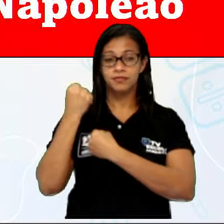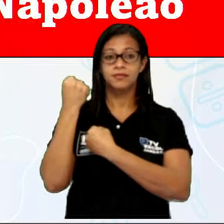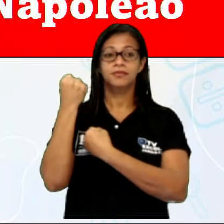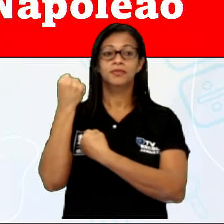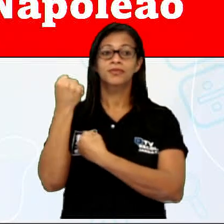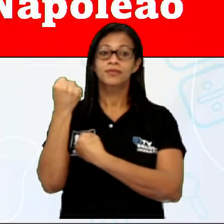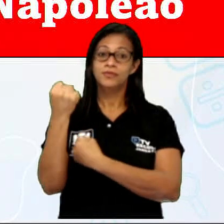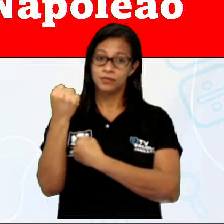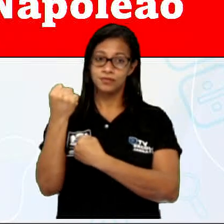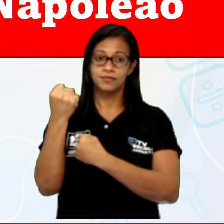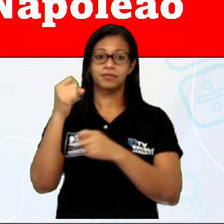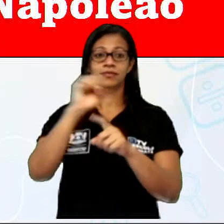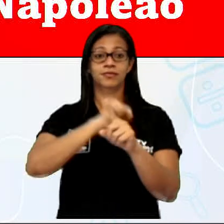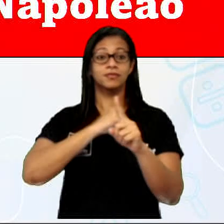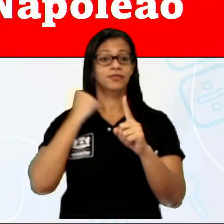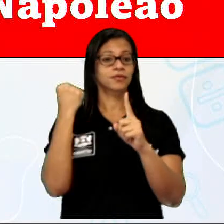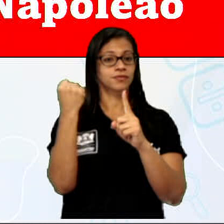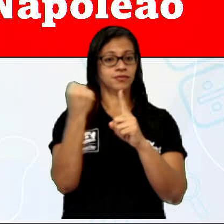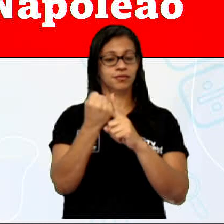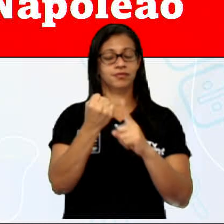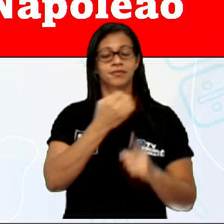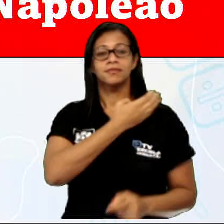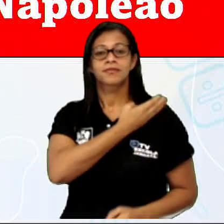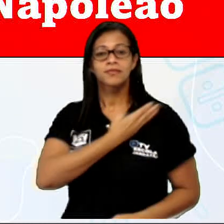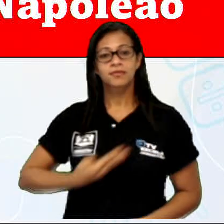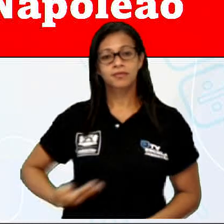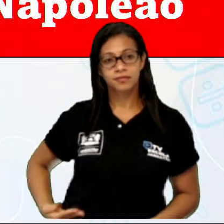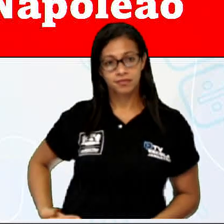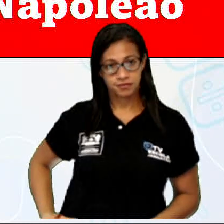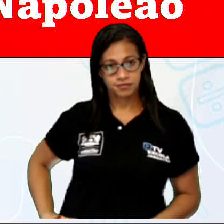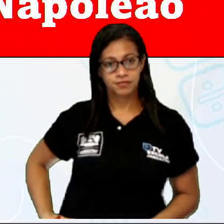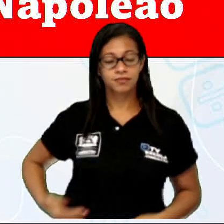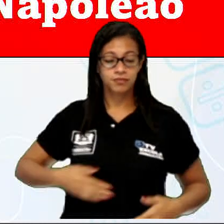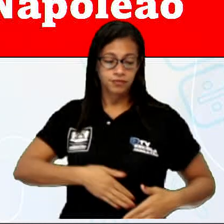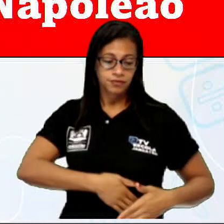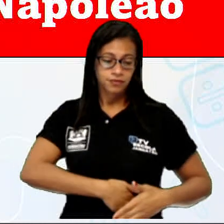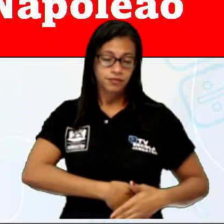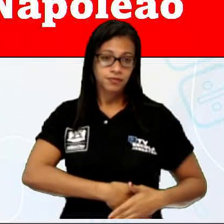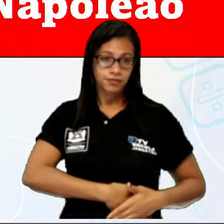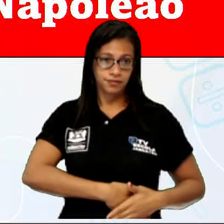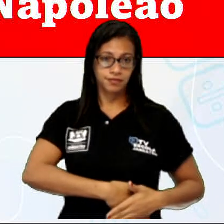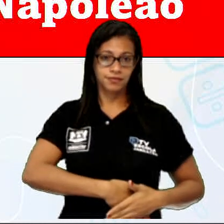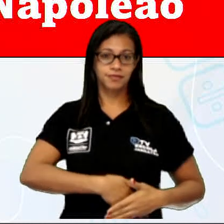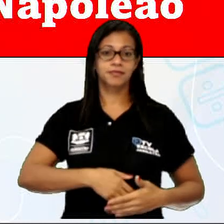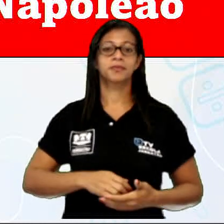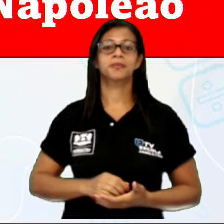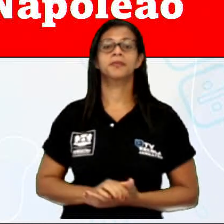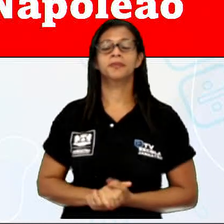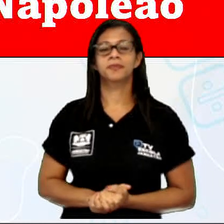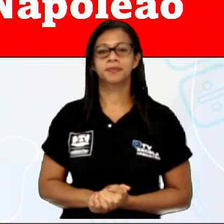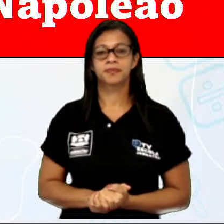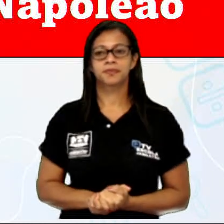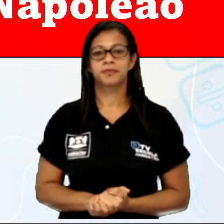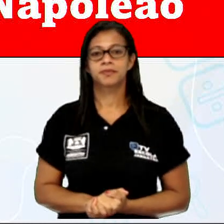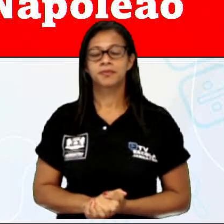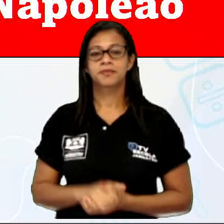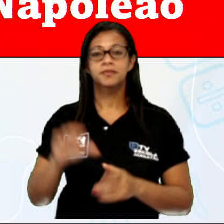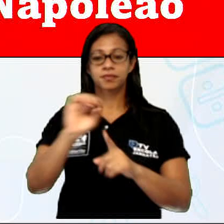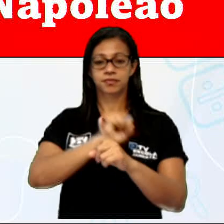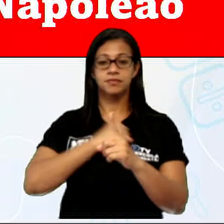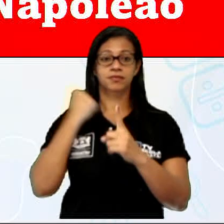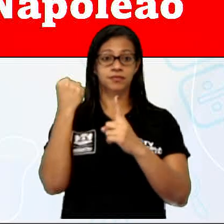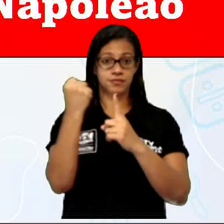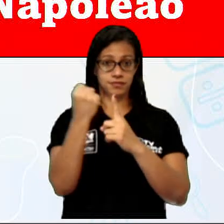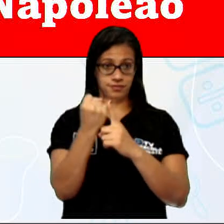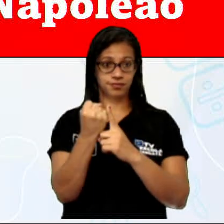a sociedade durante o governo de Napoleão, que você já sabe que é uma sociedade que veio da Revolução